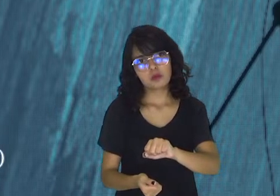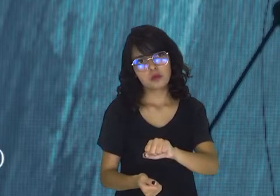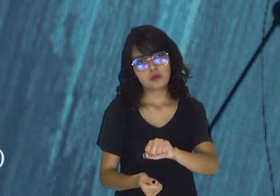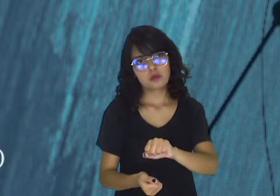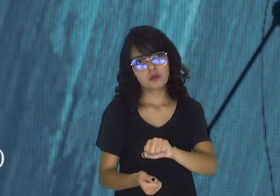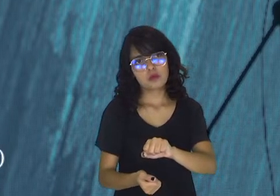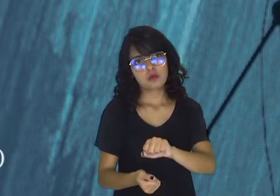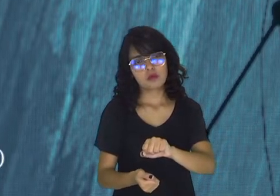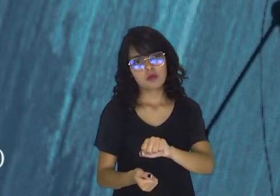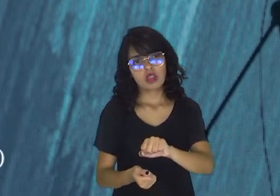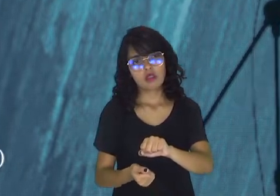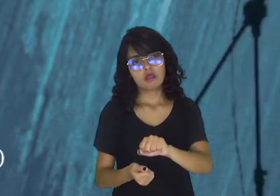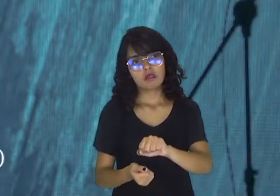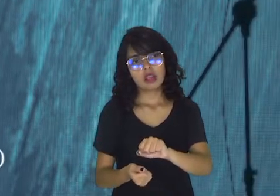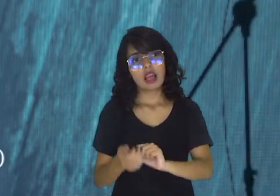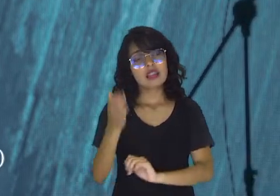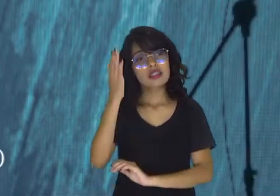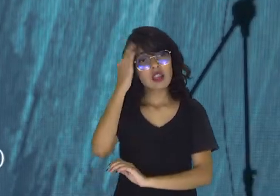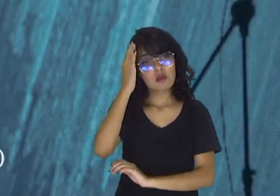passageiros,